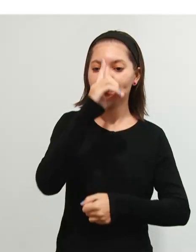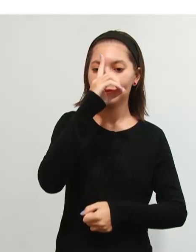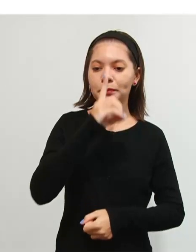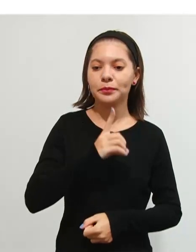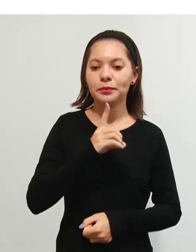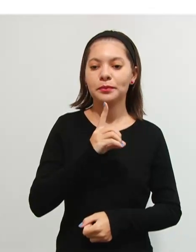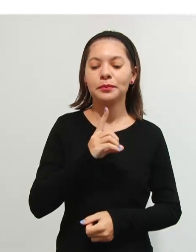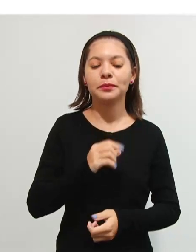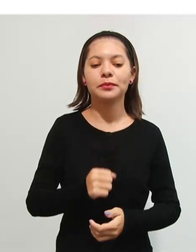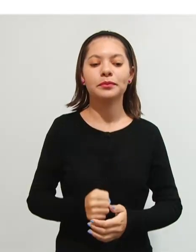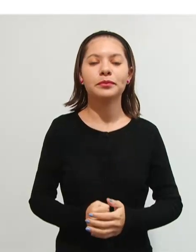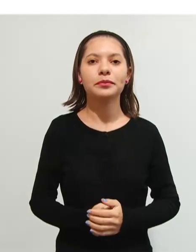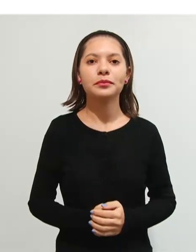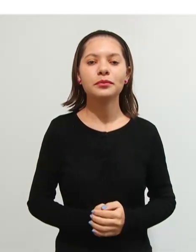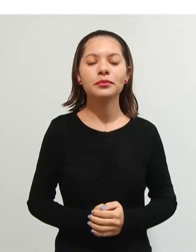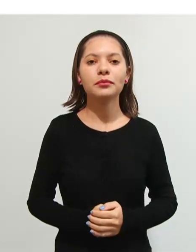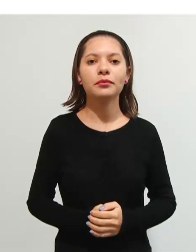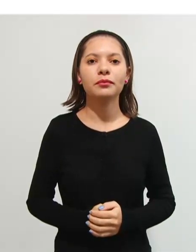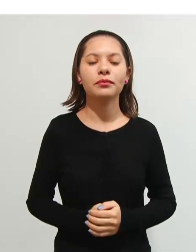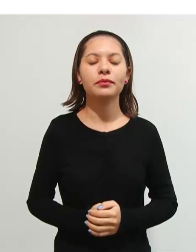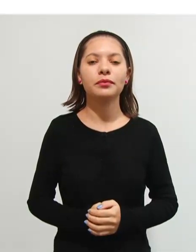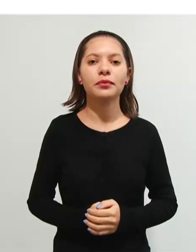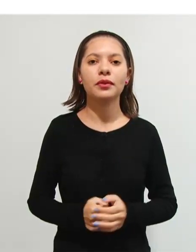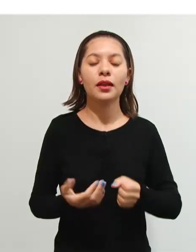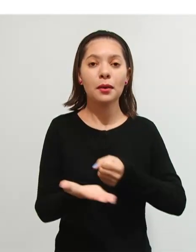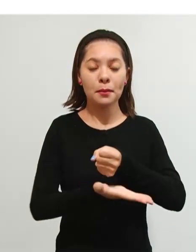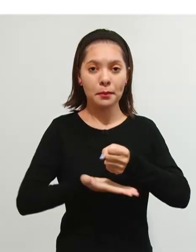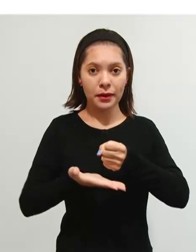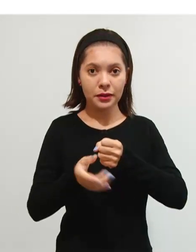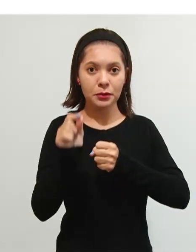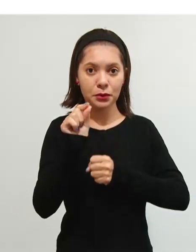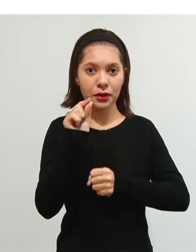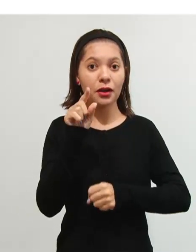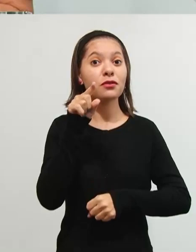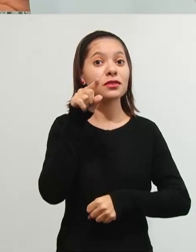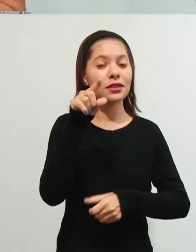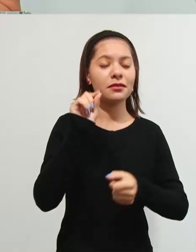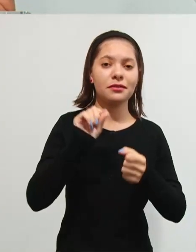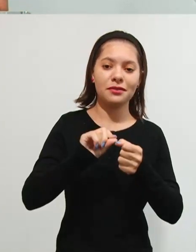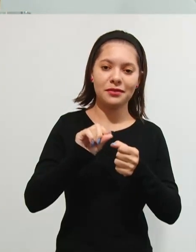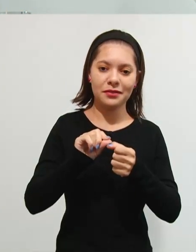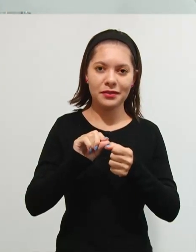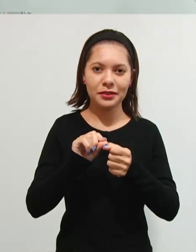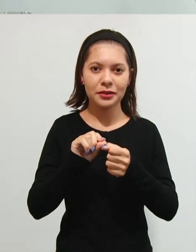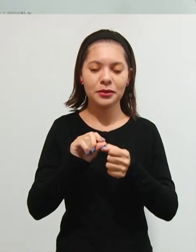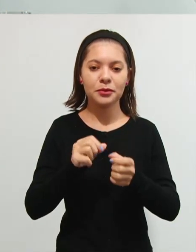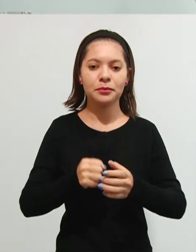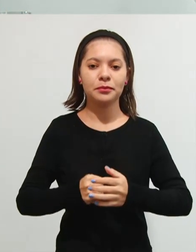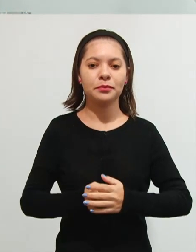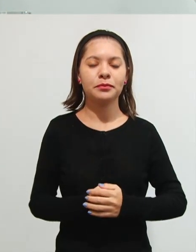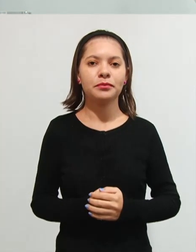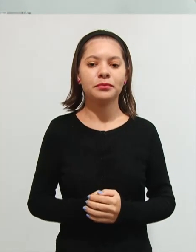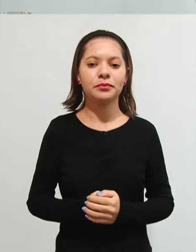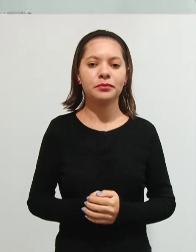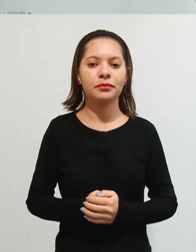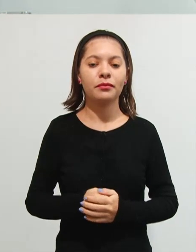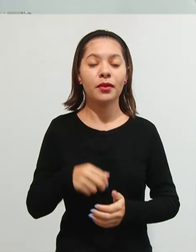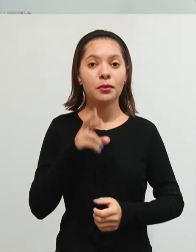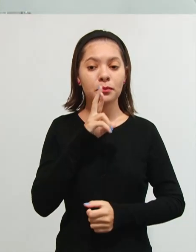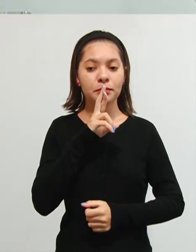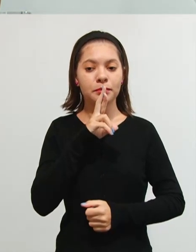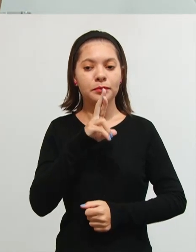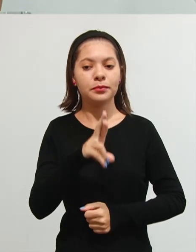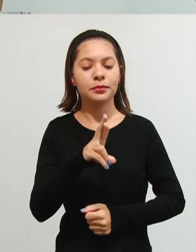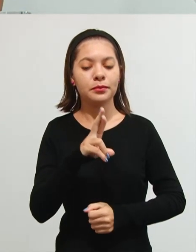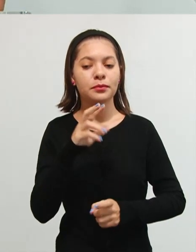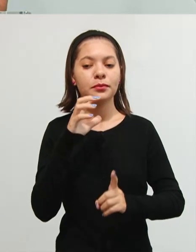operante, ok? Que é basicamente aquilo que você faz a é uma resposta a um